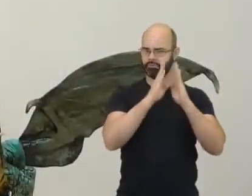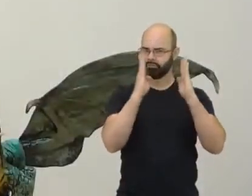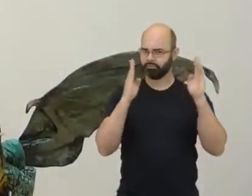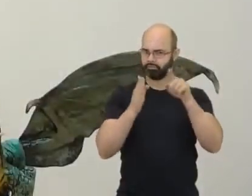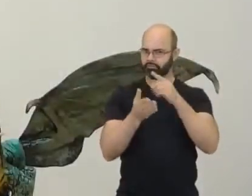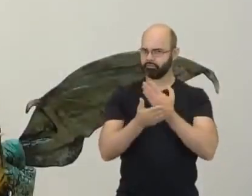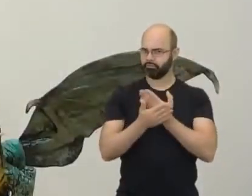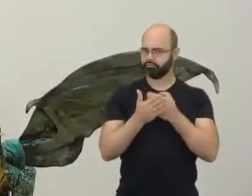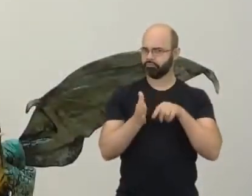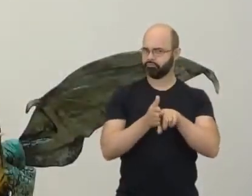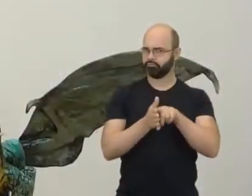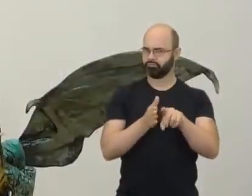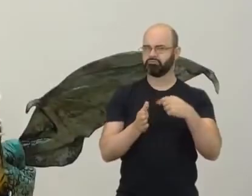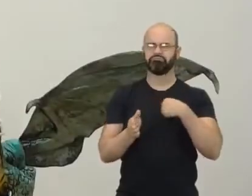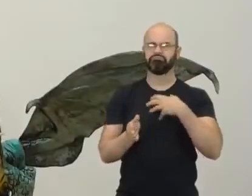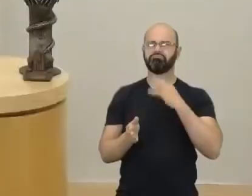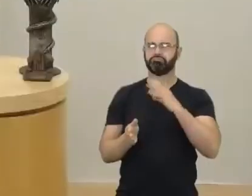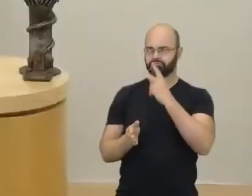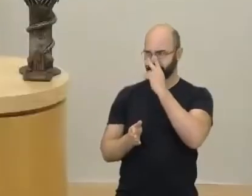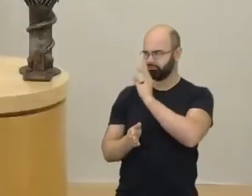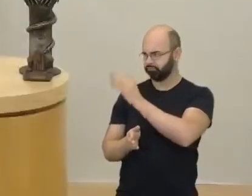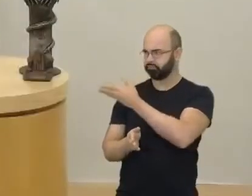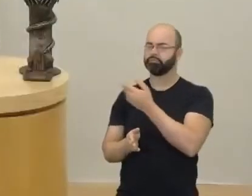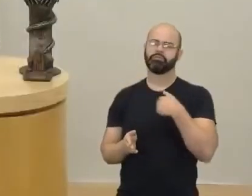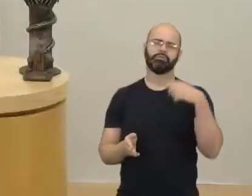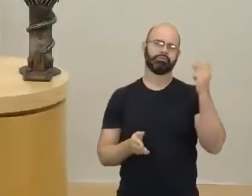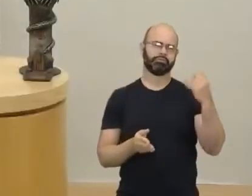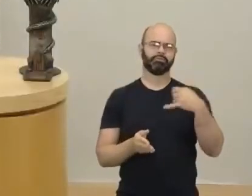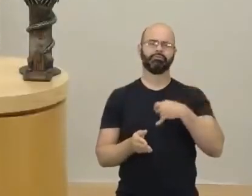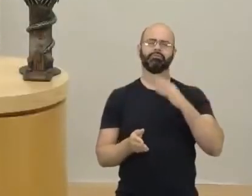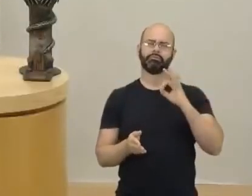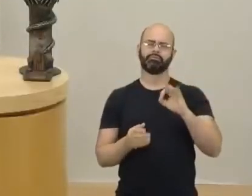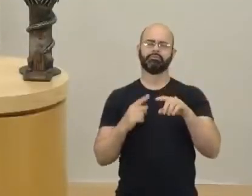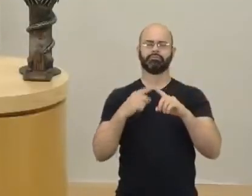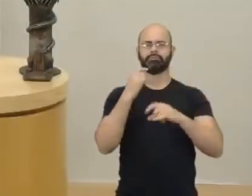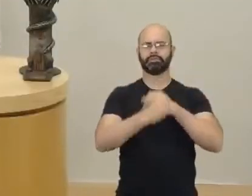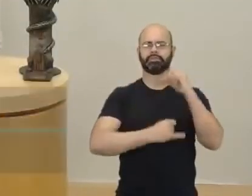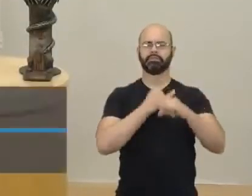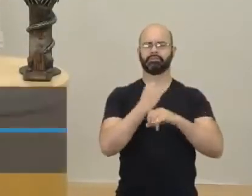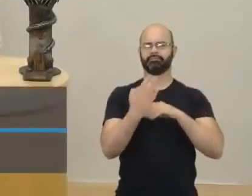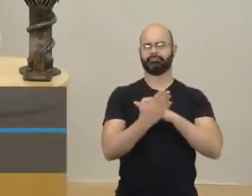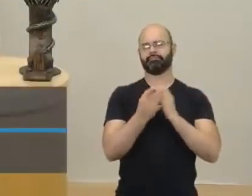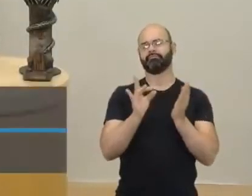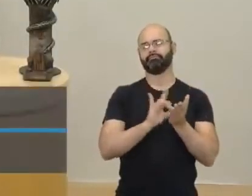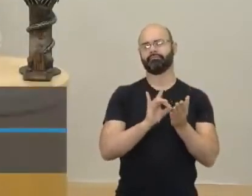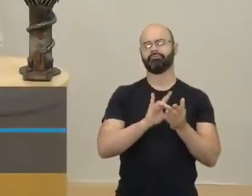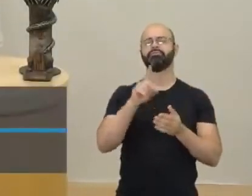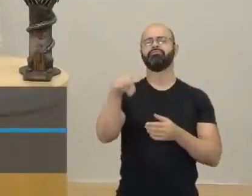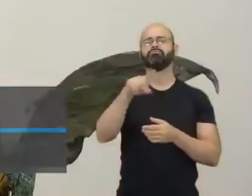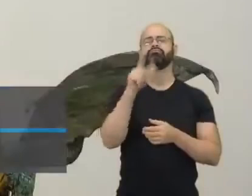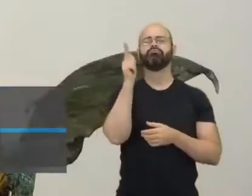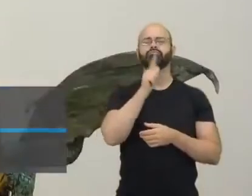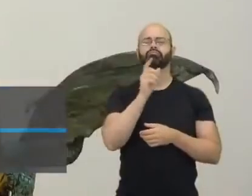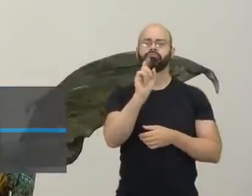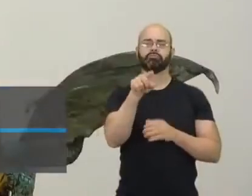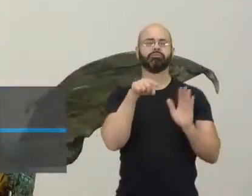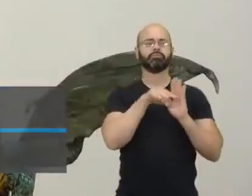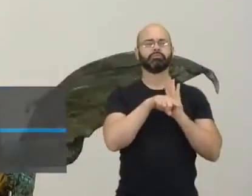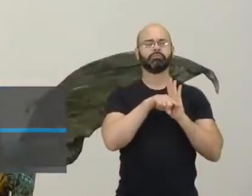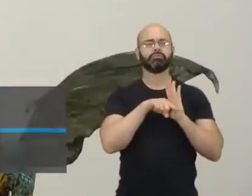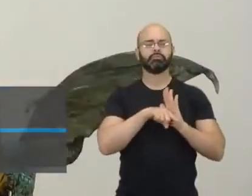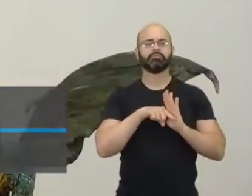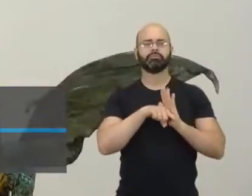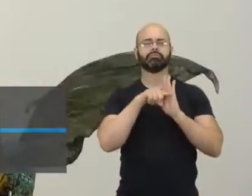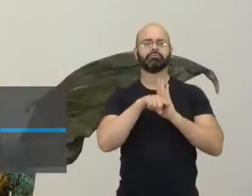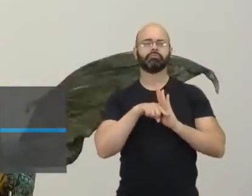pesquisa? Eu acredito que sim, né, professor? Sim, com certeza, né? Então, a internet aí, bicho. Coloquem aí o que vocês conseguiram pesquisar, sobre o que